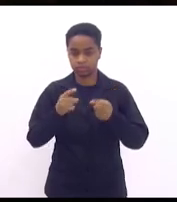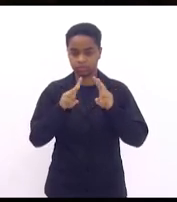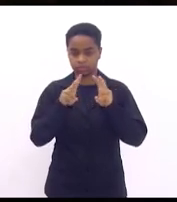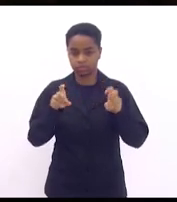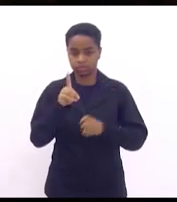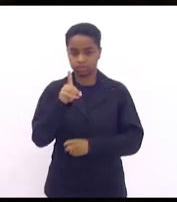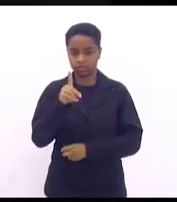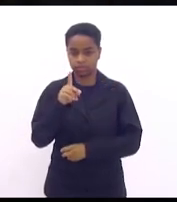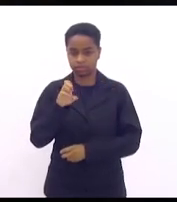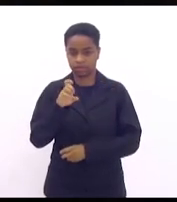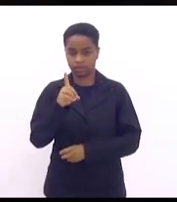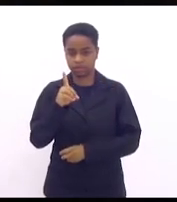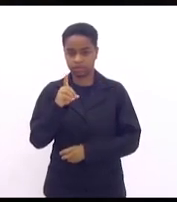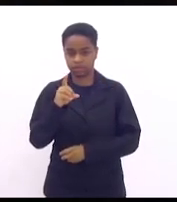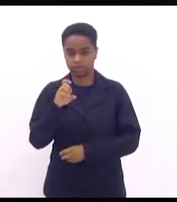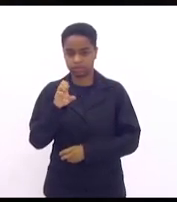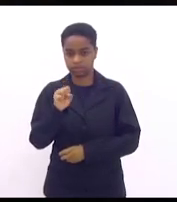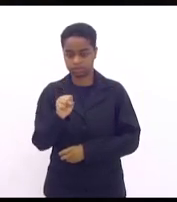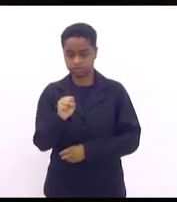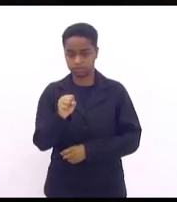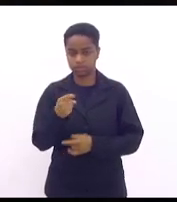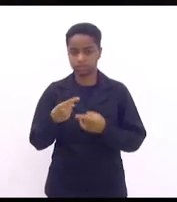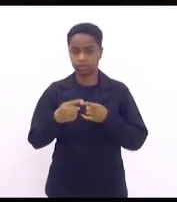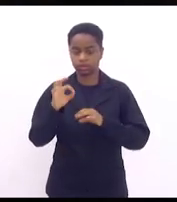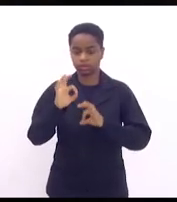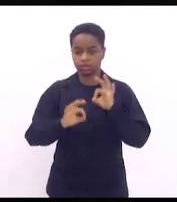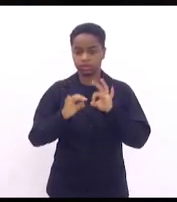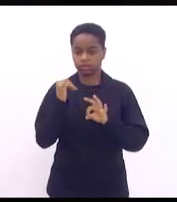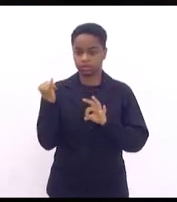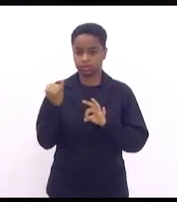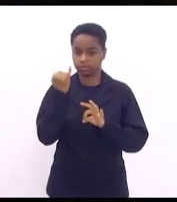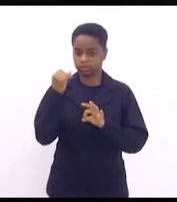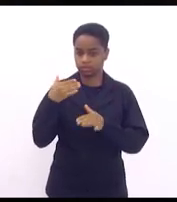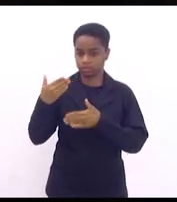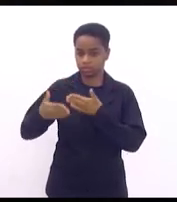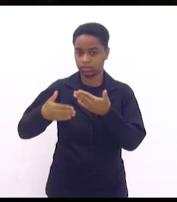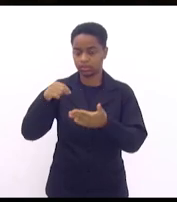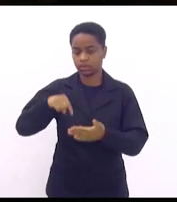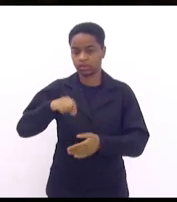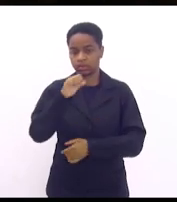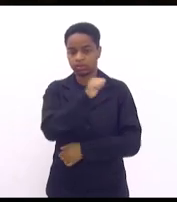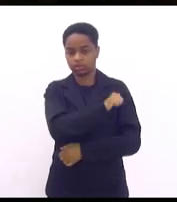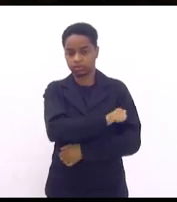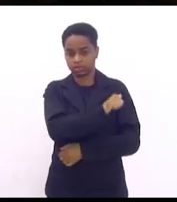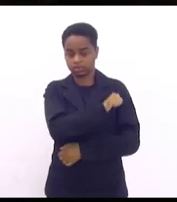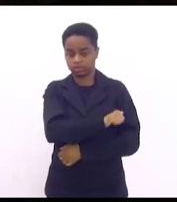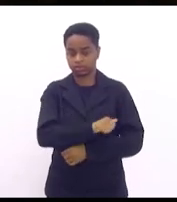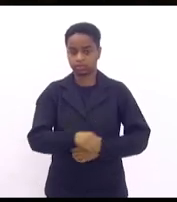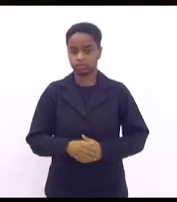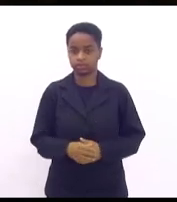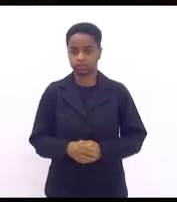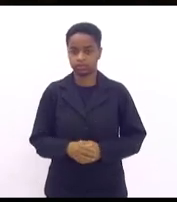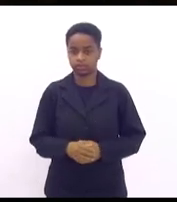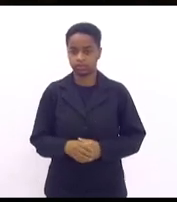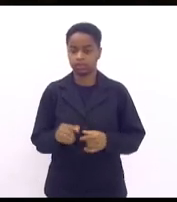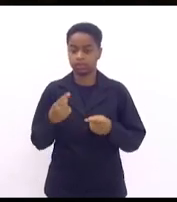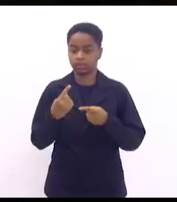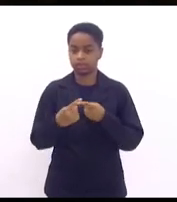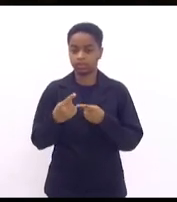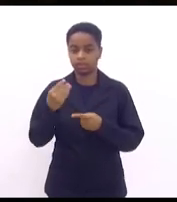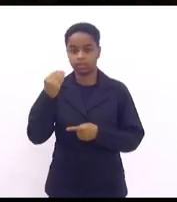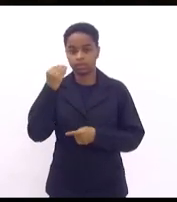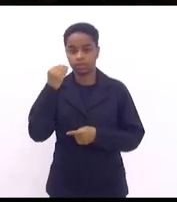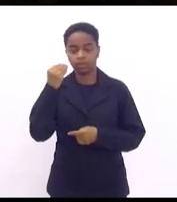PEDES, esse plano tão importante para o desenvolvimento do Estado do Rio de Janeiro e que pretende